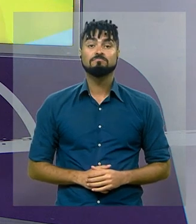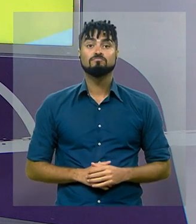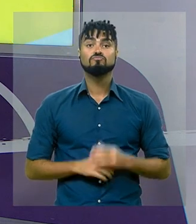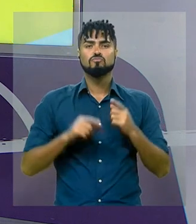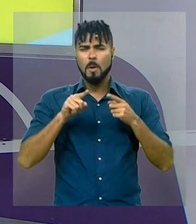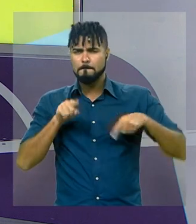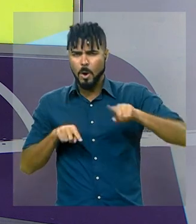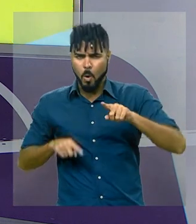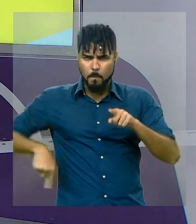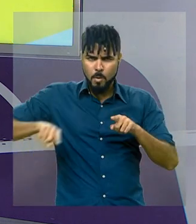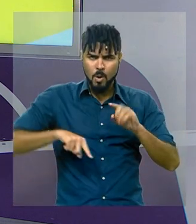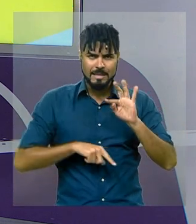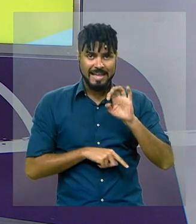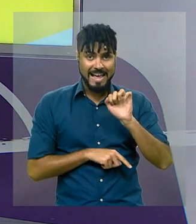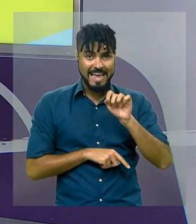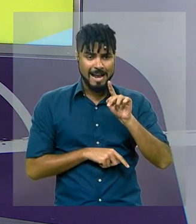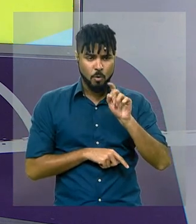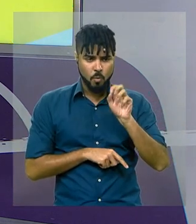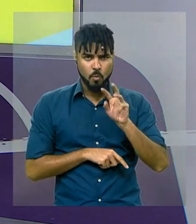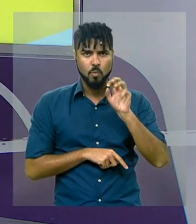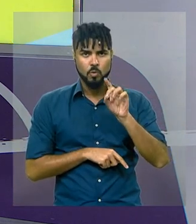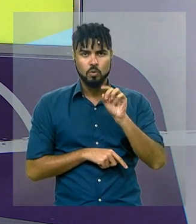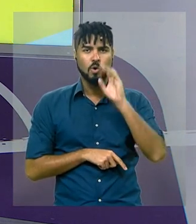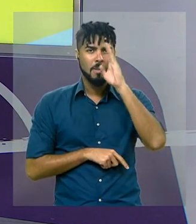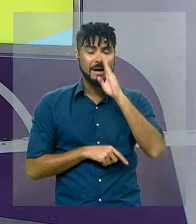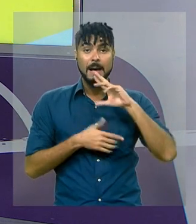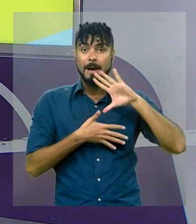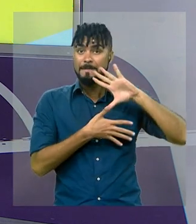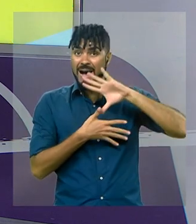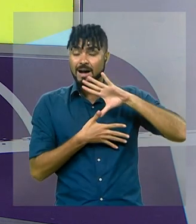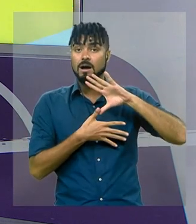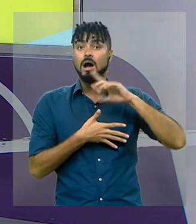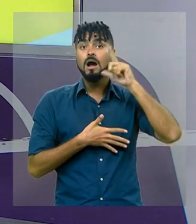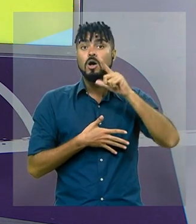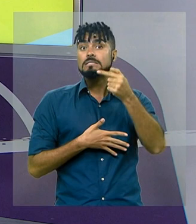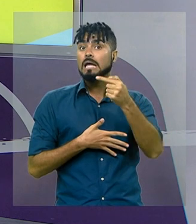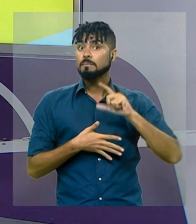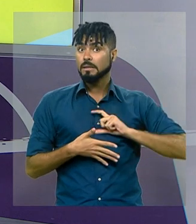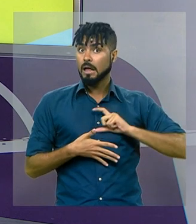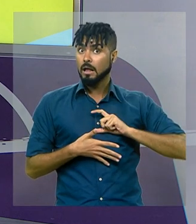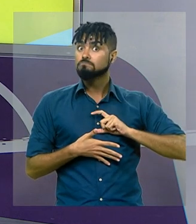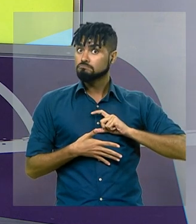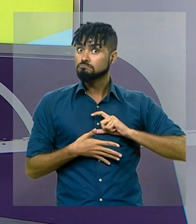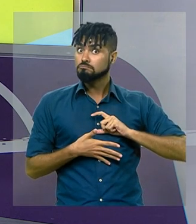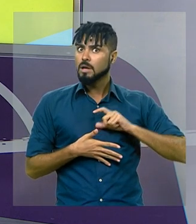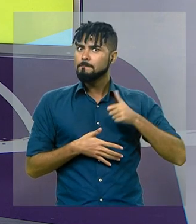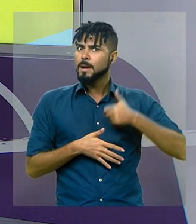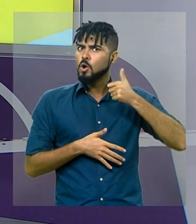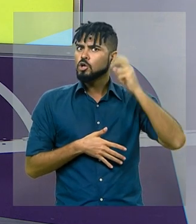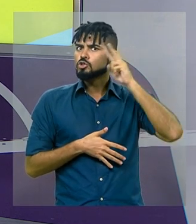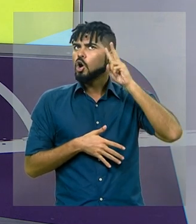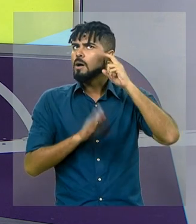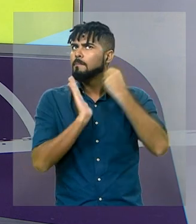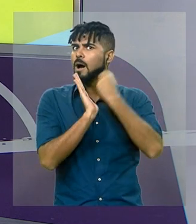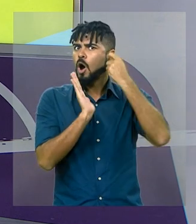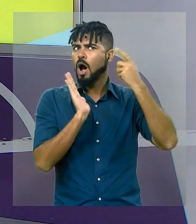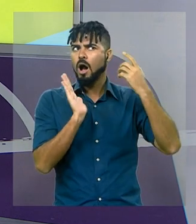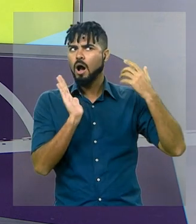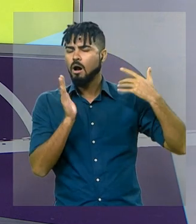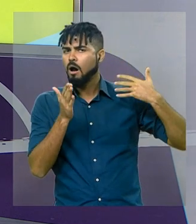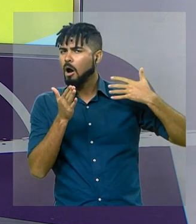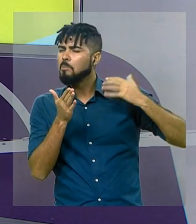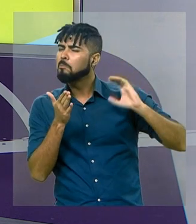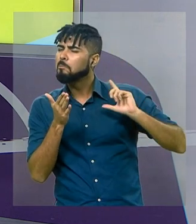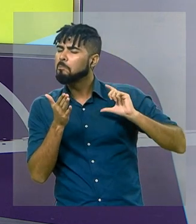O taekwondo brasileiro voltou do Pan-Americano com 7 medalhas. Foi a melhor campanha da história do país. A gente conversou